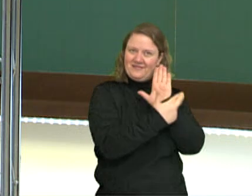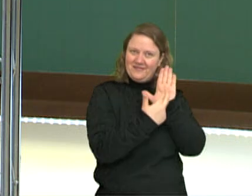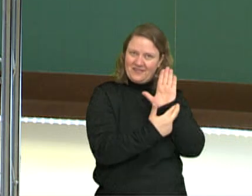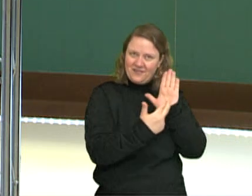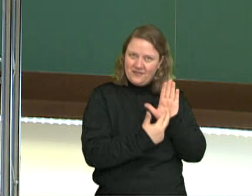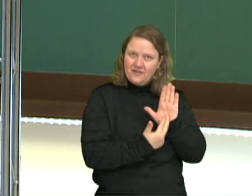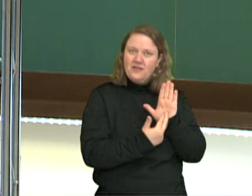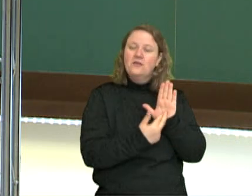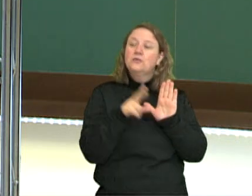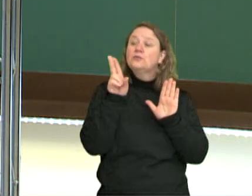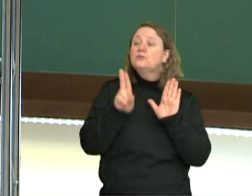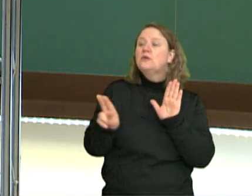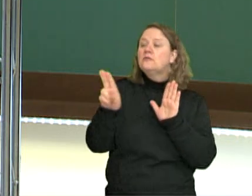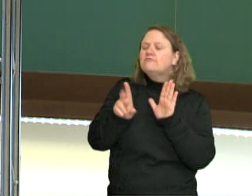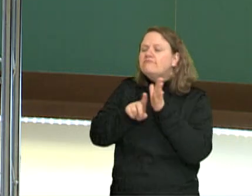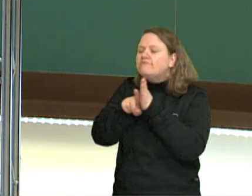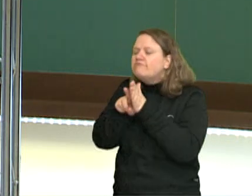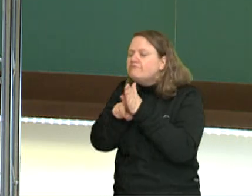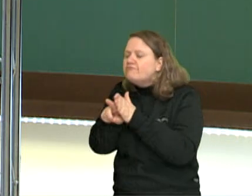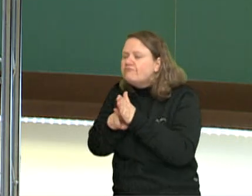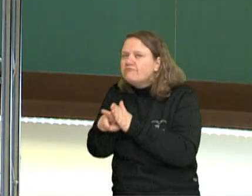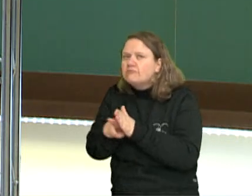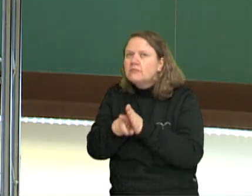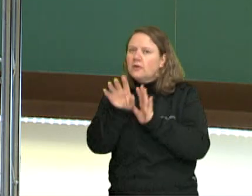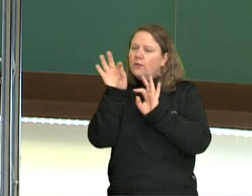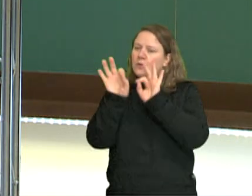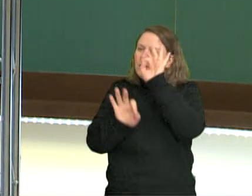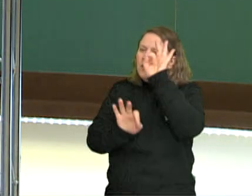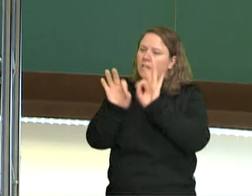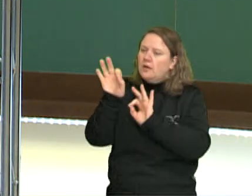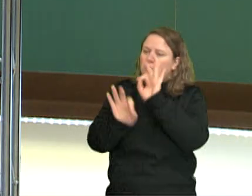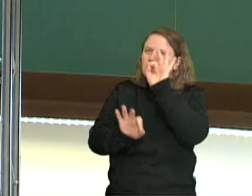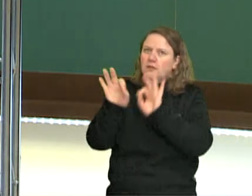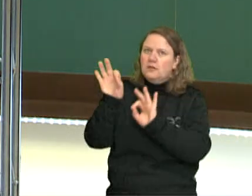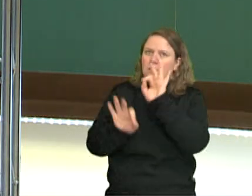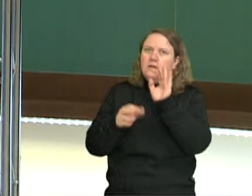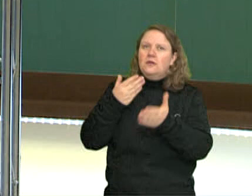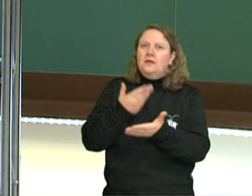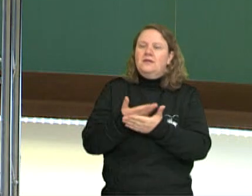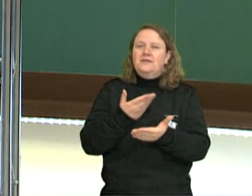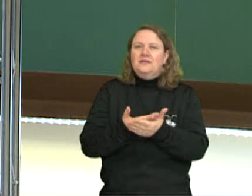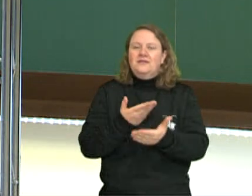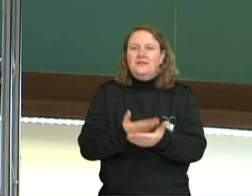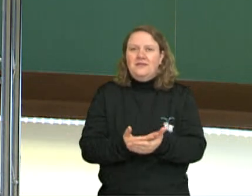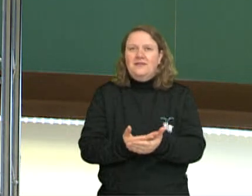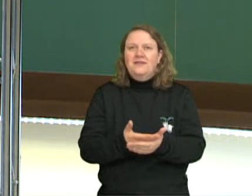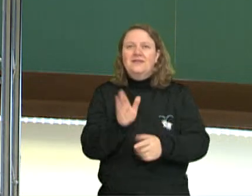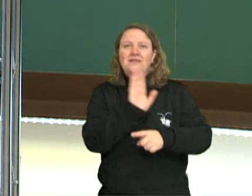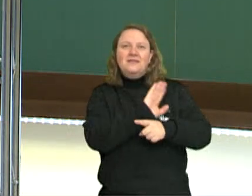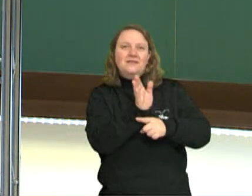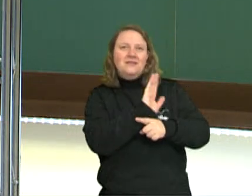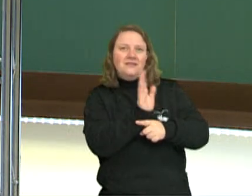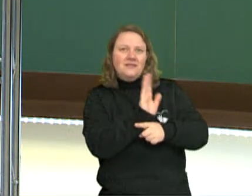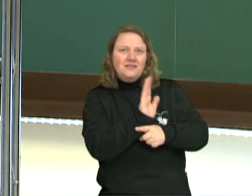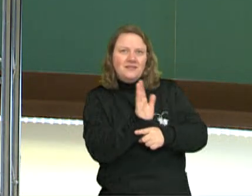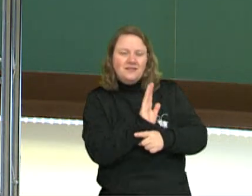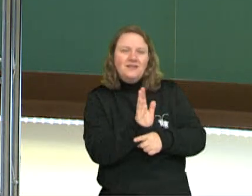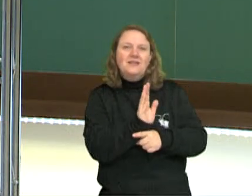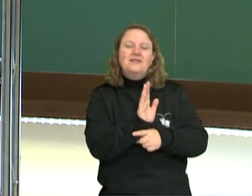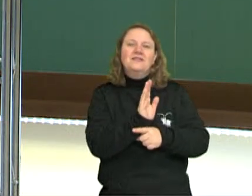foram pesquisadas para que fosse montada essa luta. E nesse vídeo nós falamos sobre a